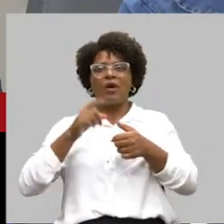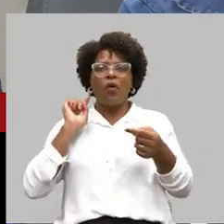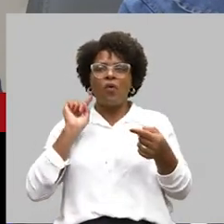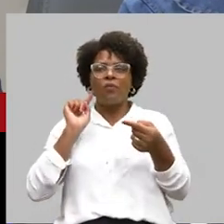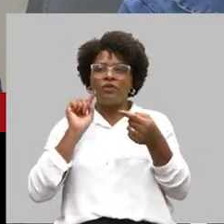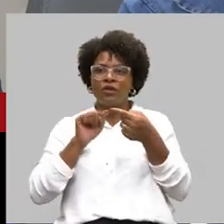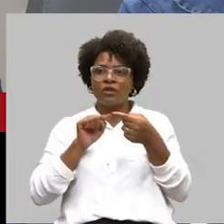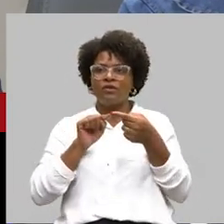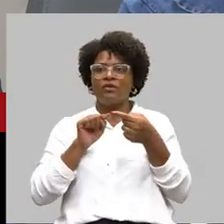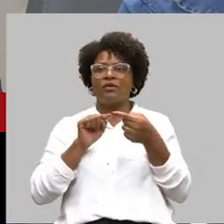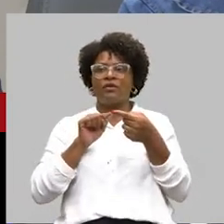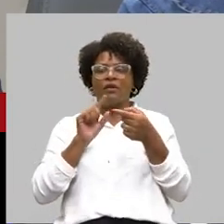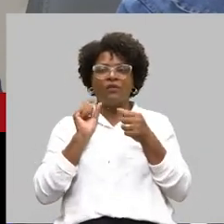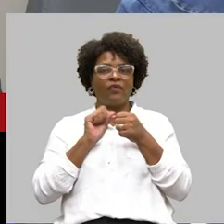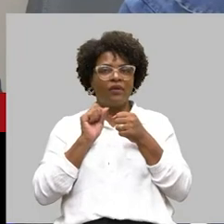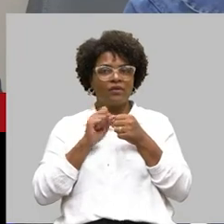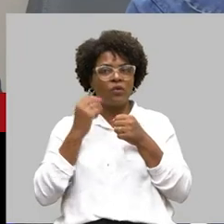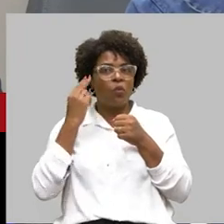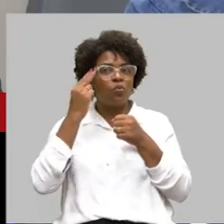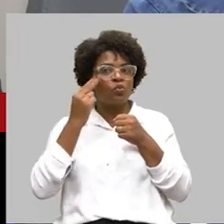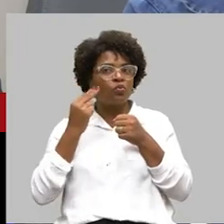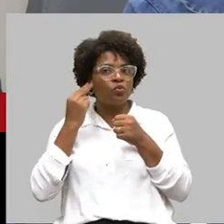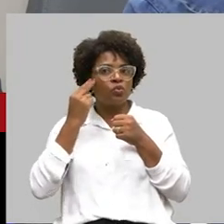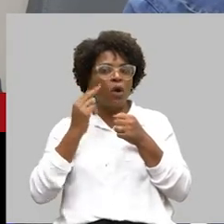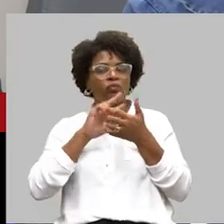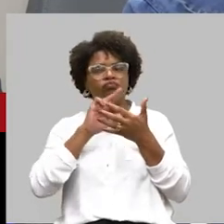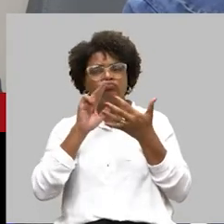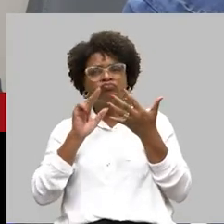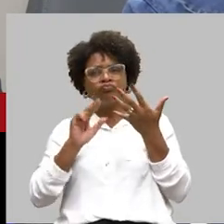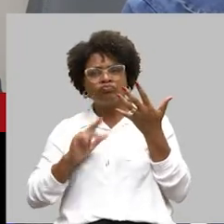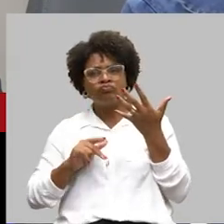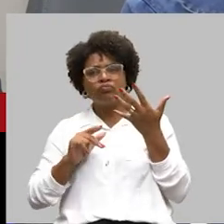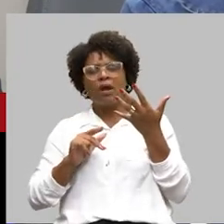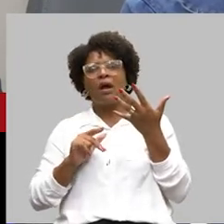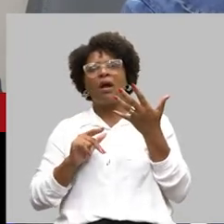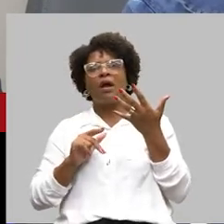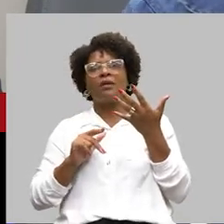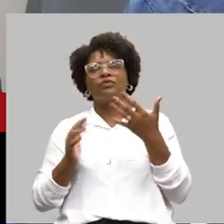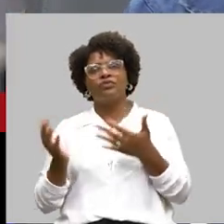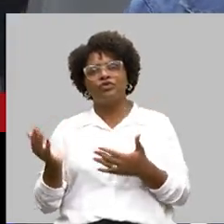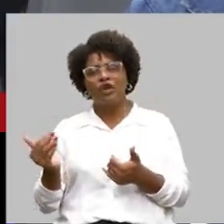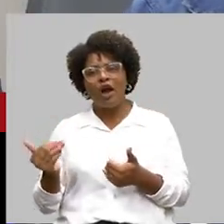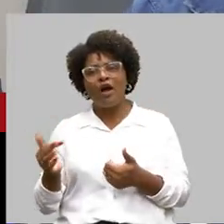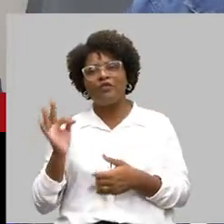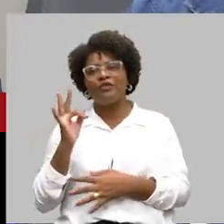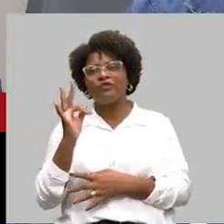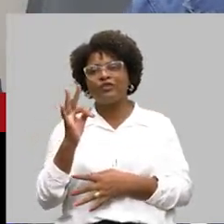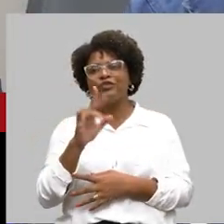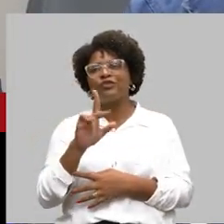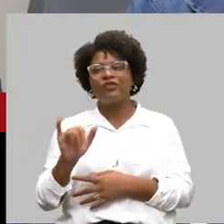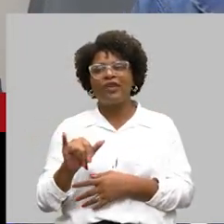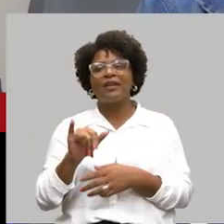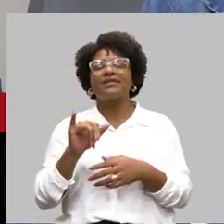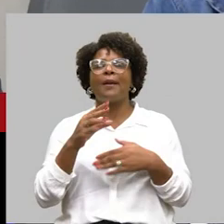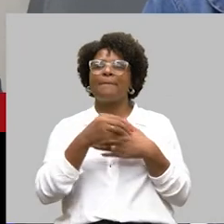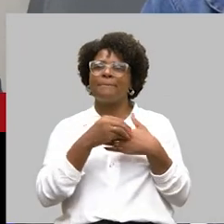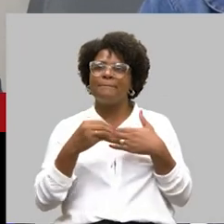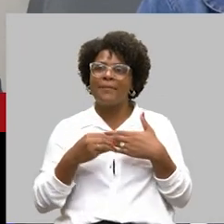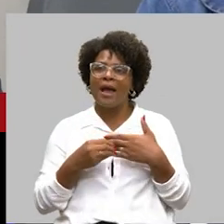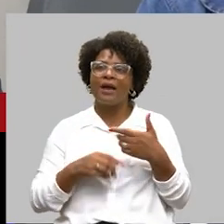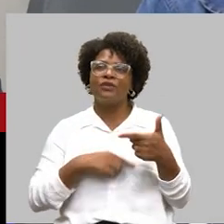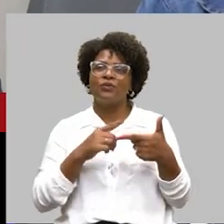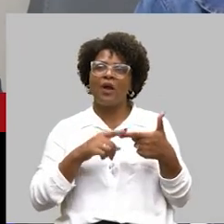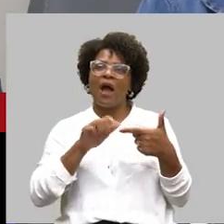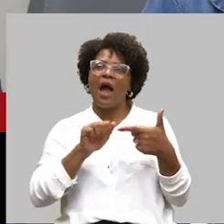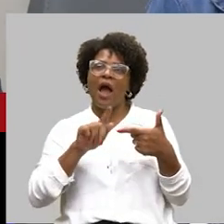realizar o sonho de muitos jovens aí que pensam em ser médicos E agrônomos como eu já falei antes esse